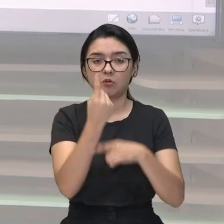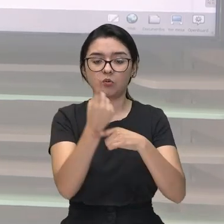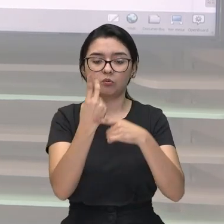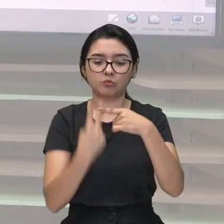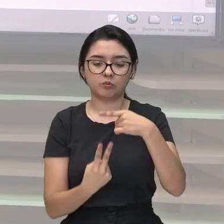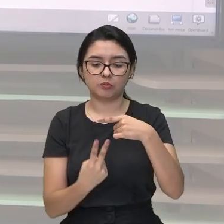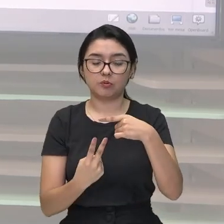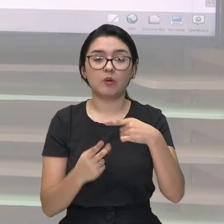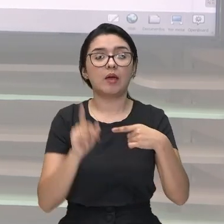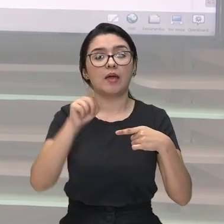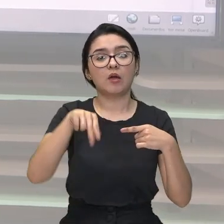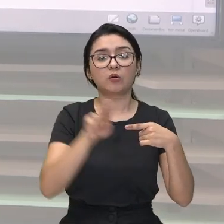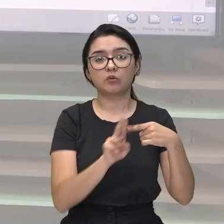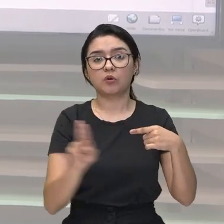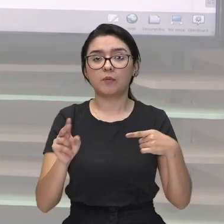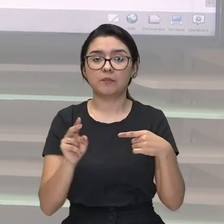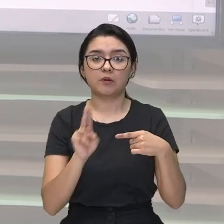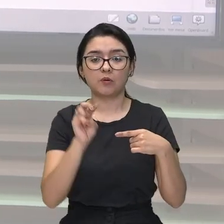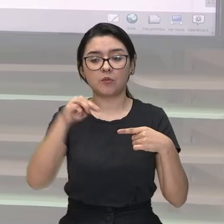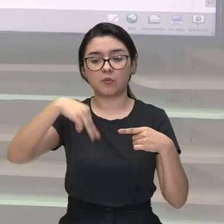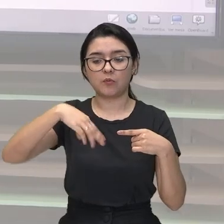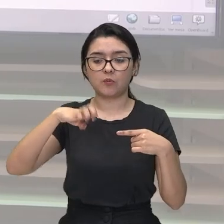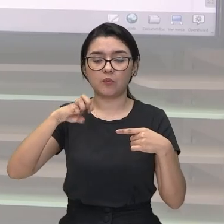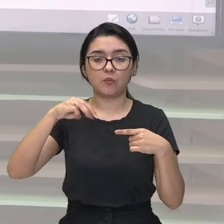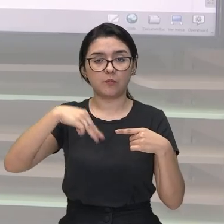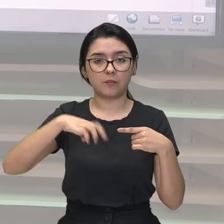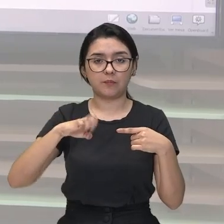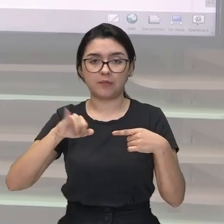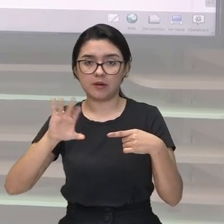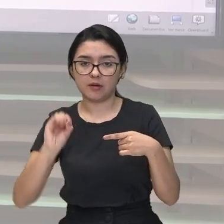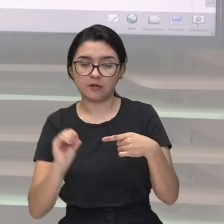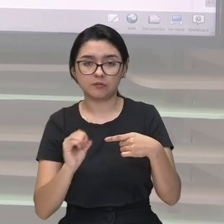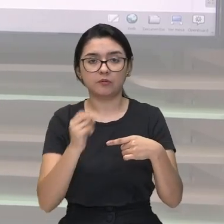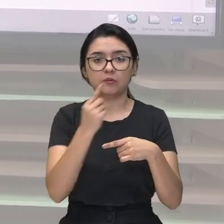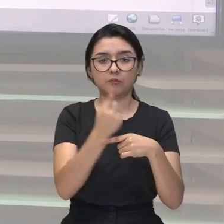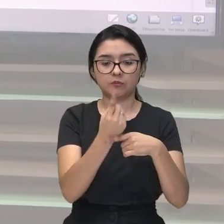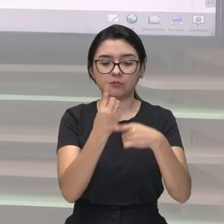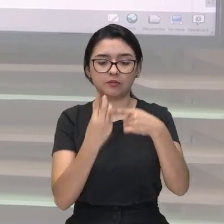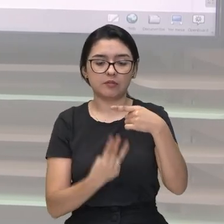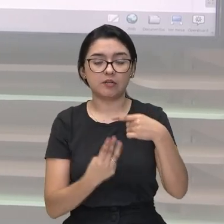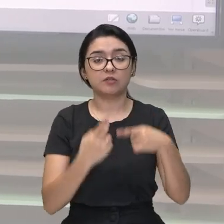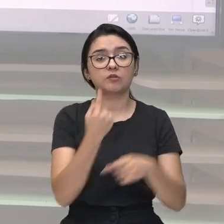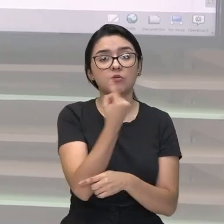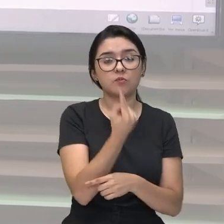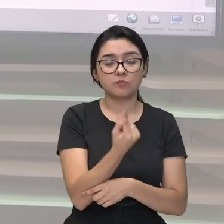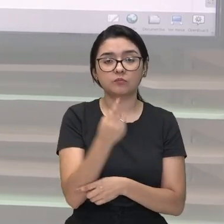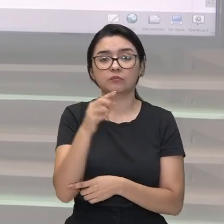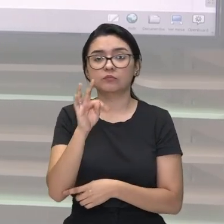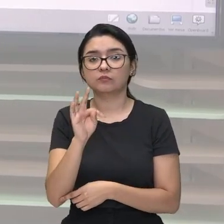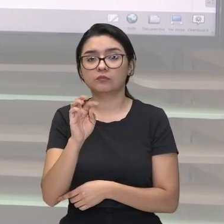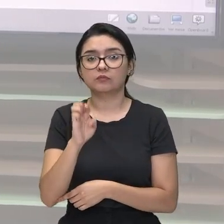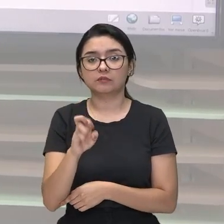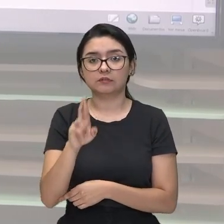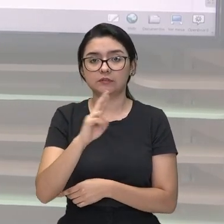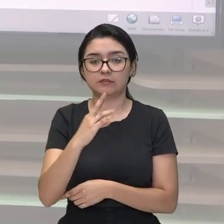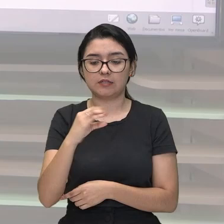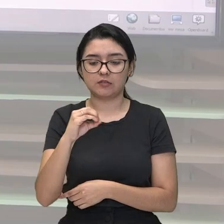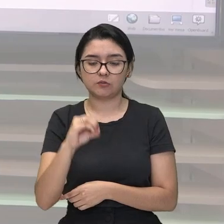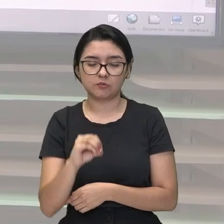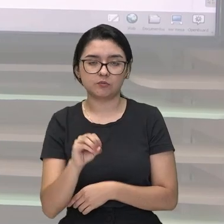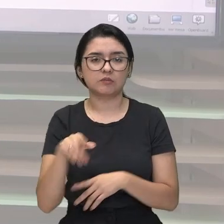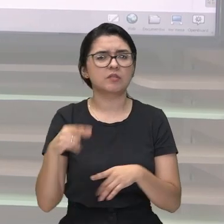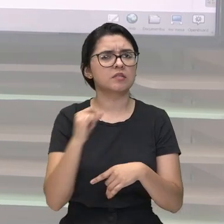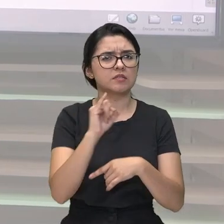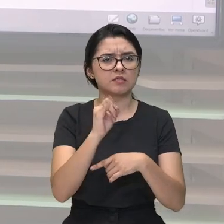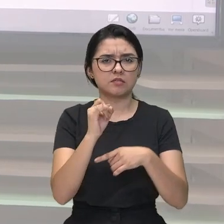1 meio. Se eu tiver 1 sobre 3, vou falar 1 terço. Ah, mas se eu tiver 1 sobre 10, aí